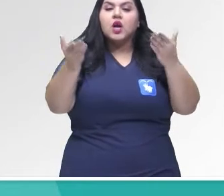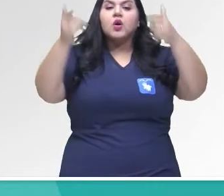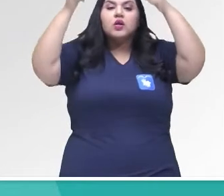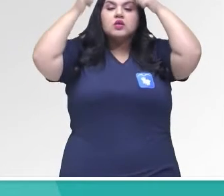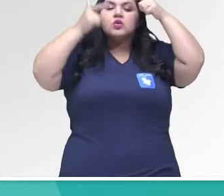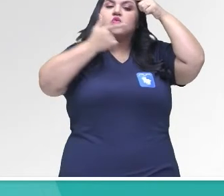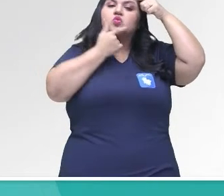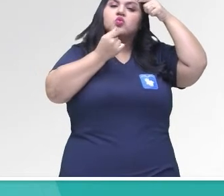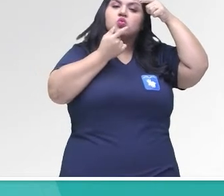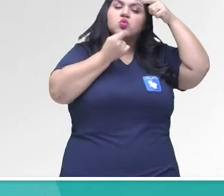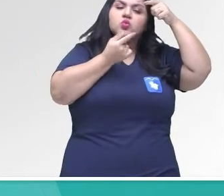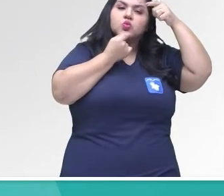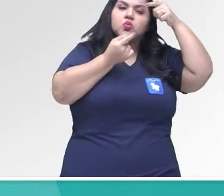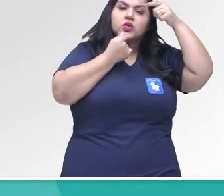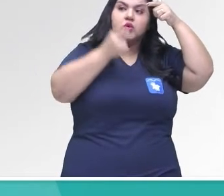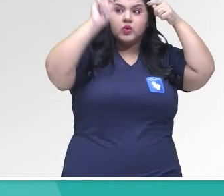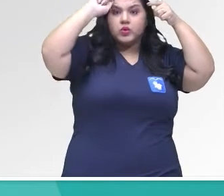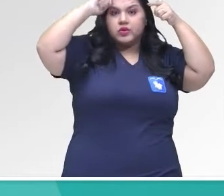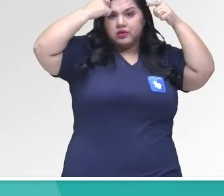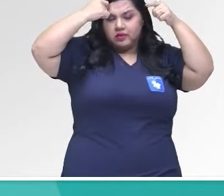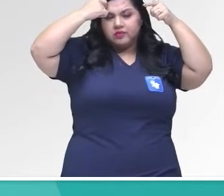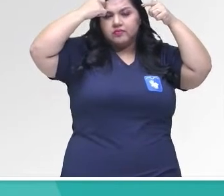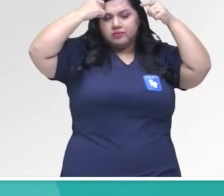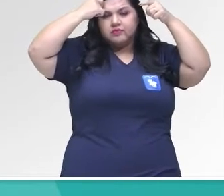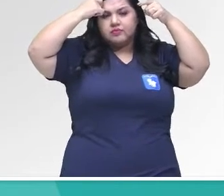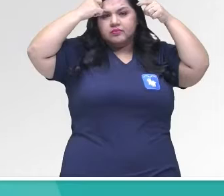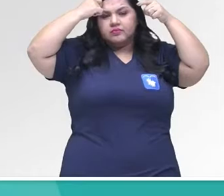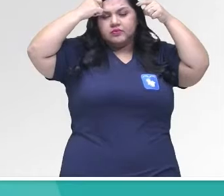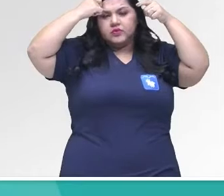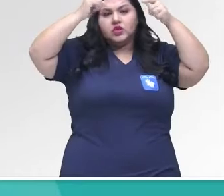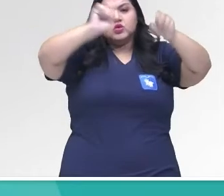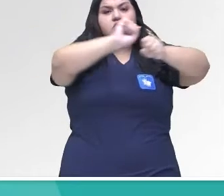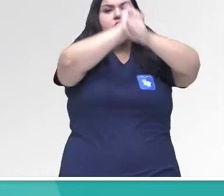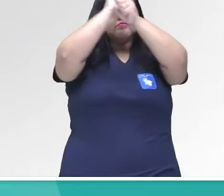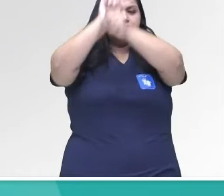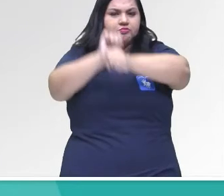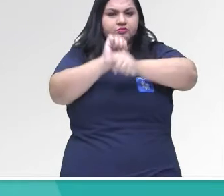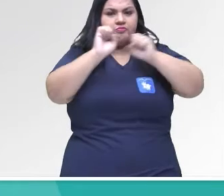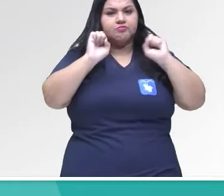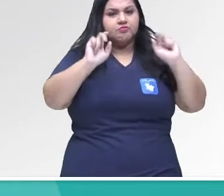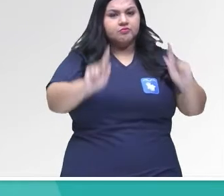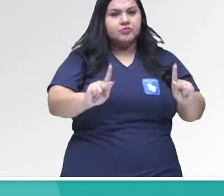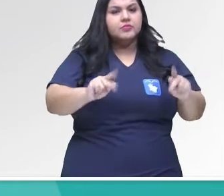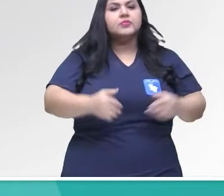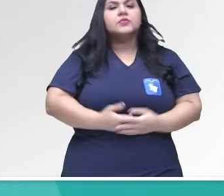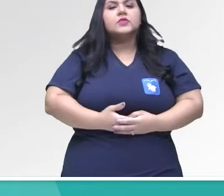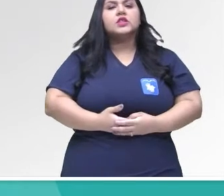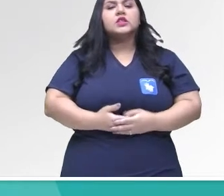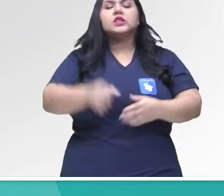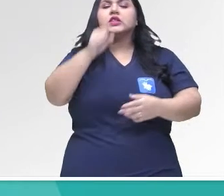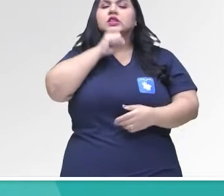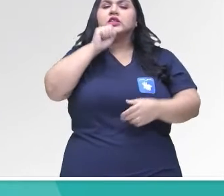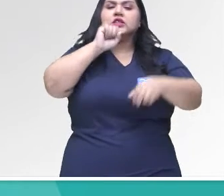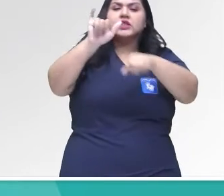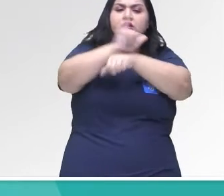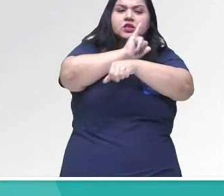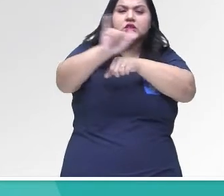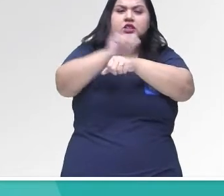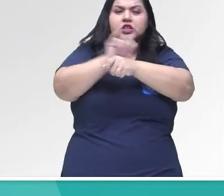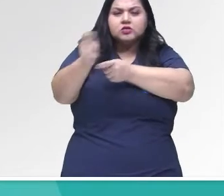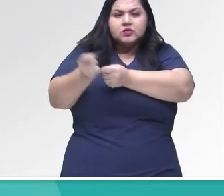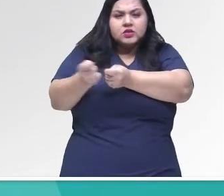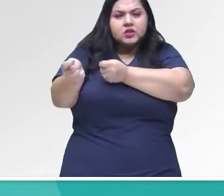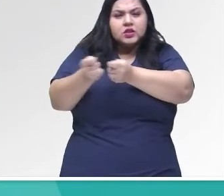quê? Ele era um rei negro, né? Um rei escravo, ok? Antiga estratégia de dominação desse